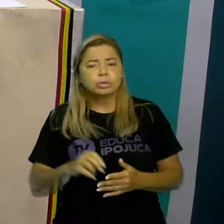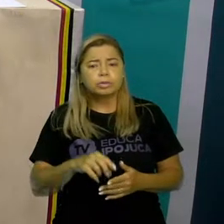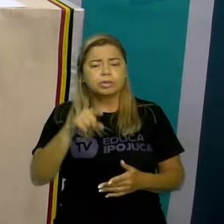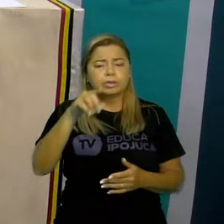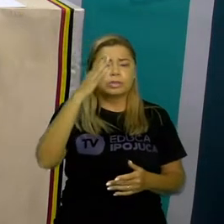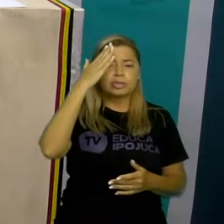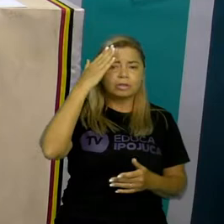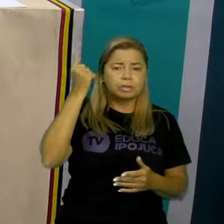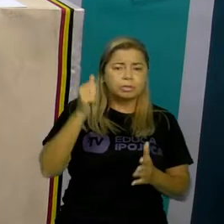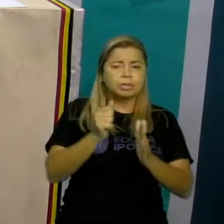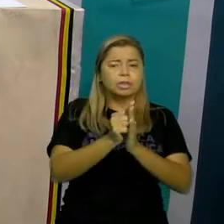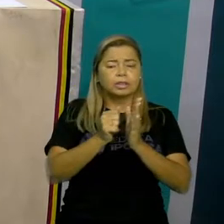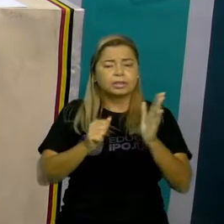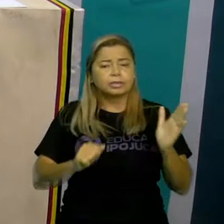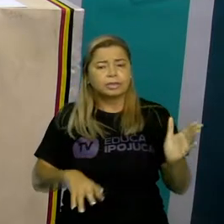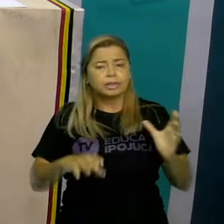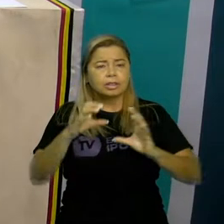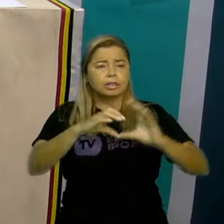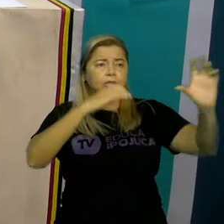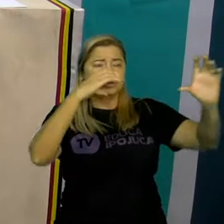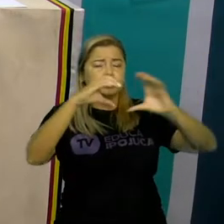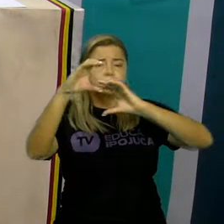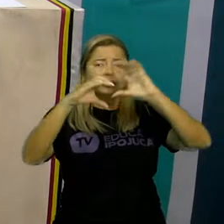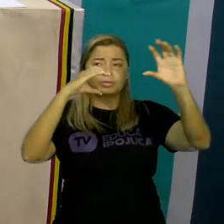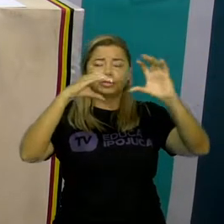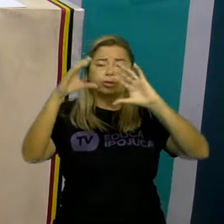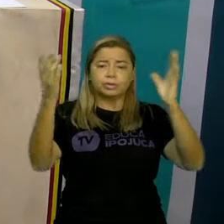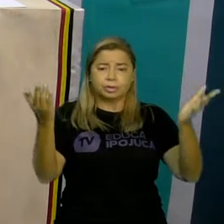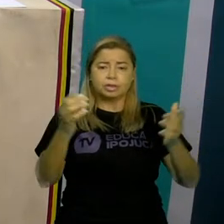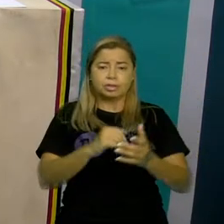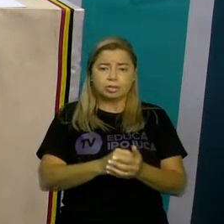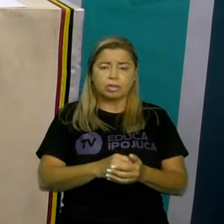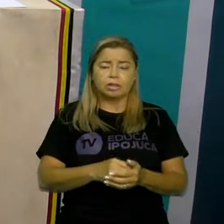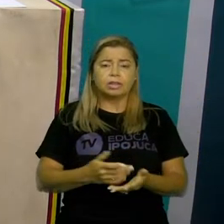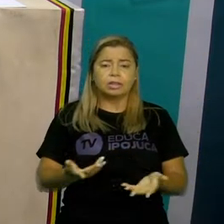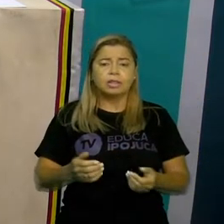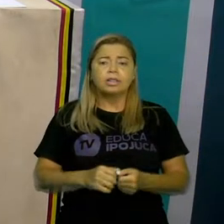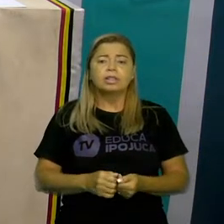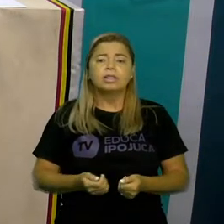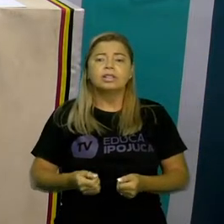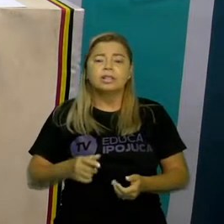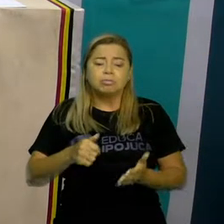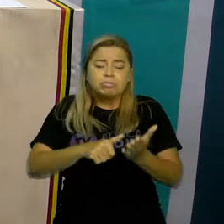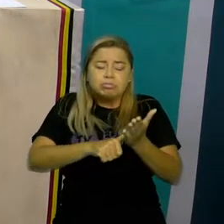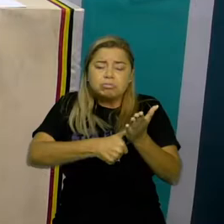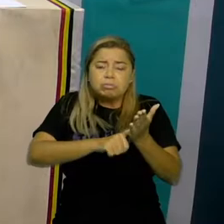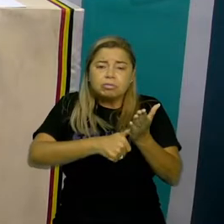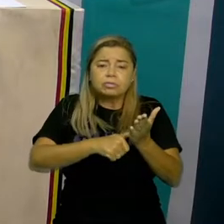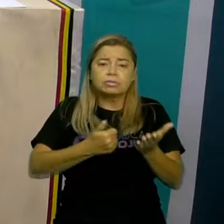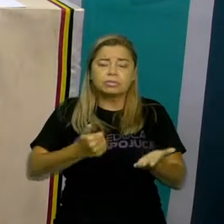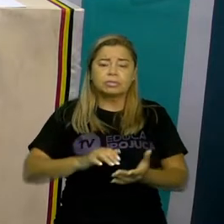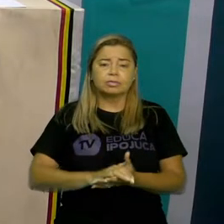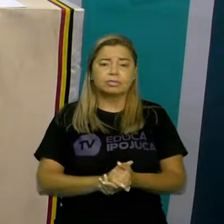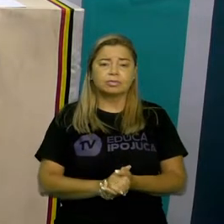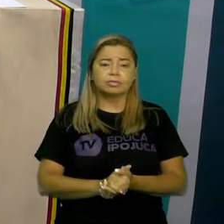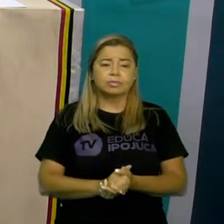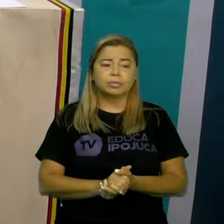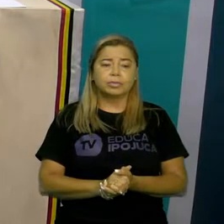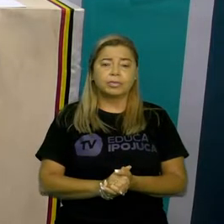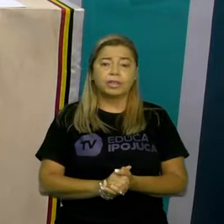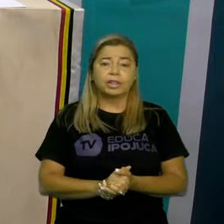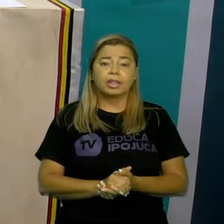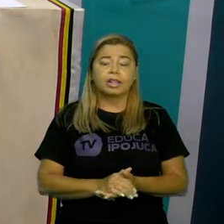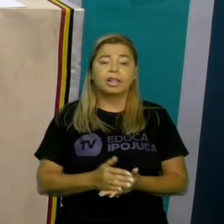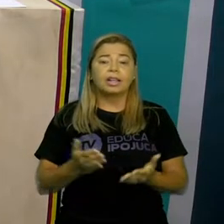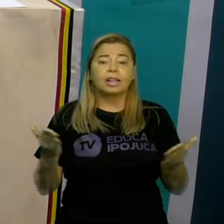falam sobre isso, sobre o nome da gente, que também faz parte, né? Da nossa identidade. E a tia Carla agora